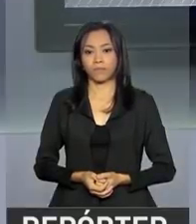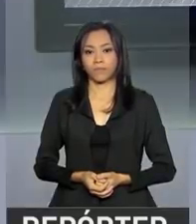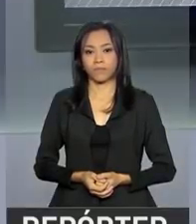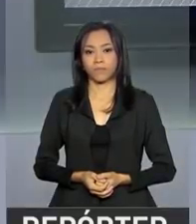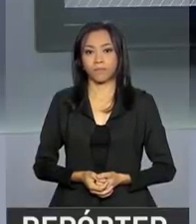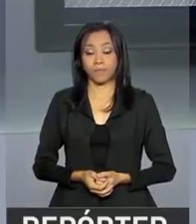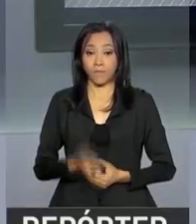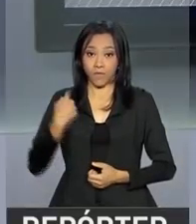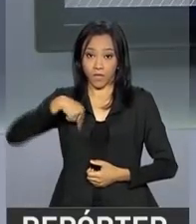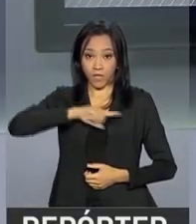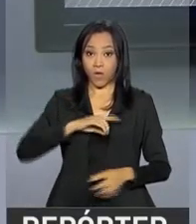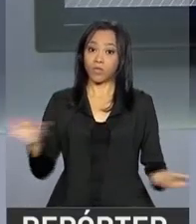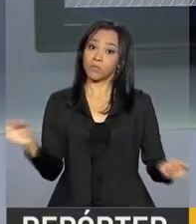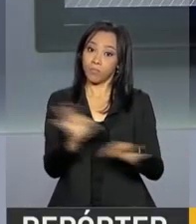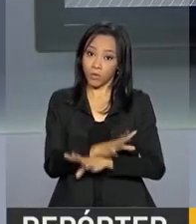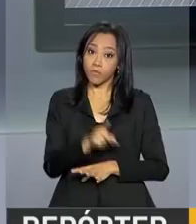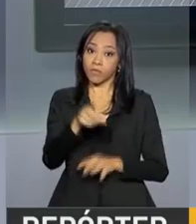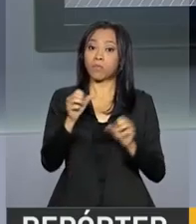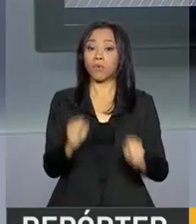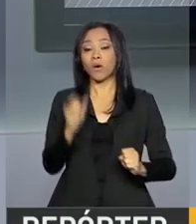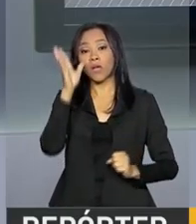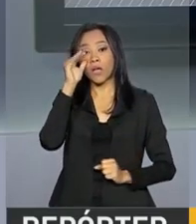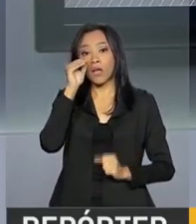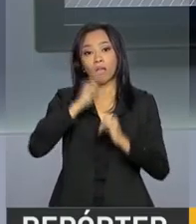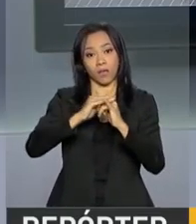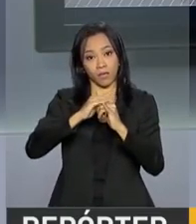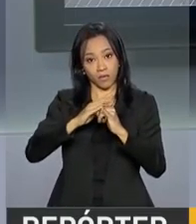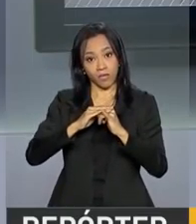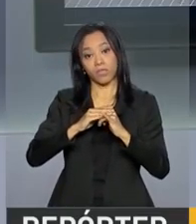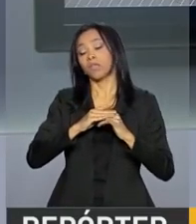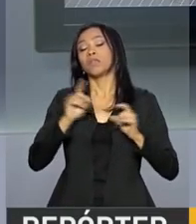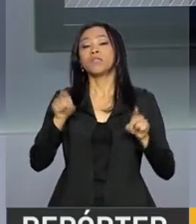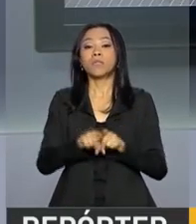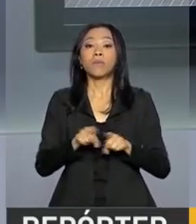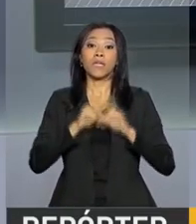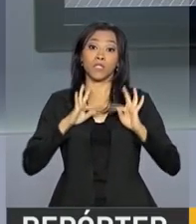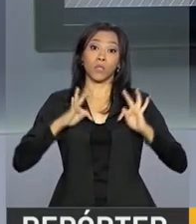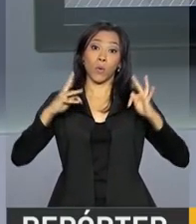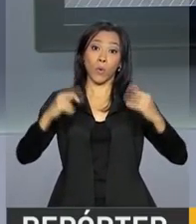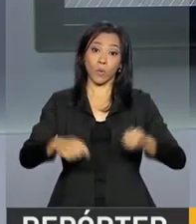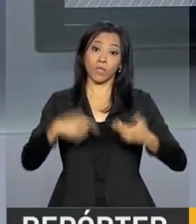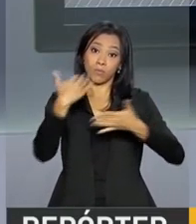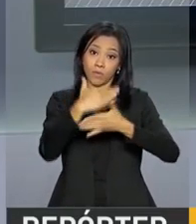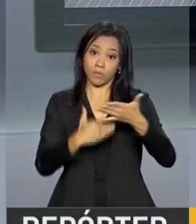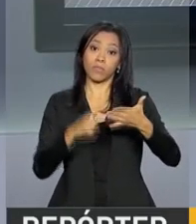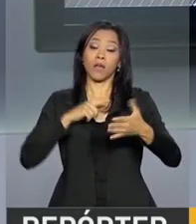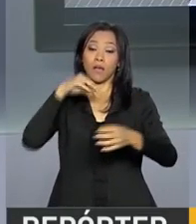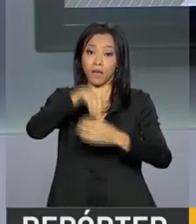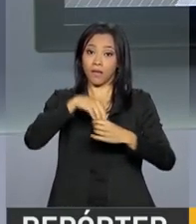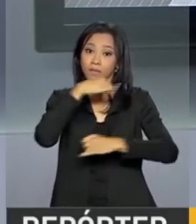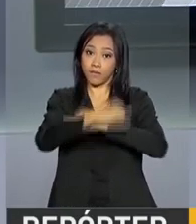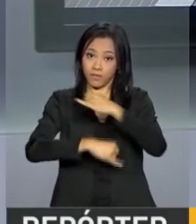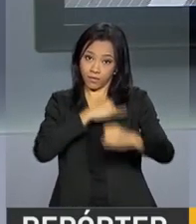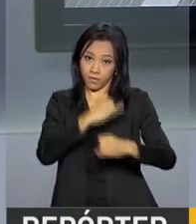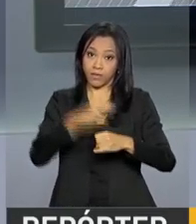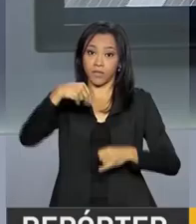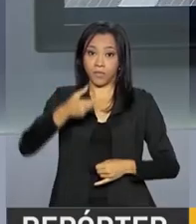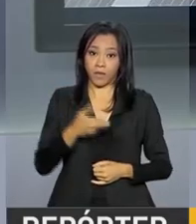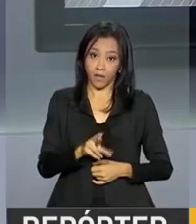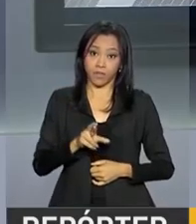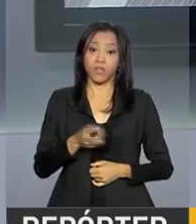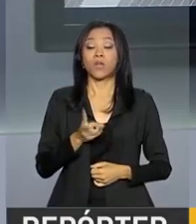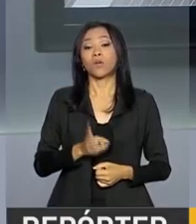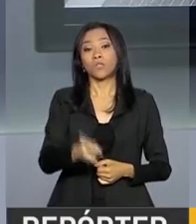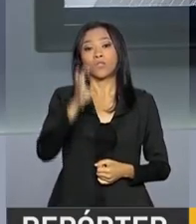nós ficamos por aqui você pode rever as reportagens no youtube e toda a nossa programação também está na página da nbr na